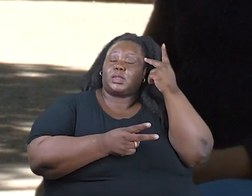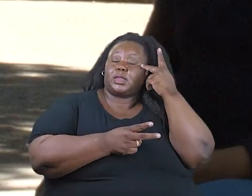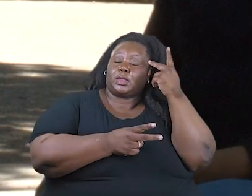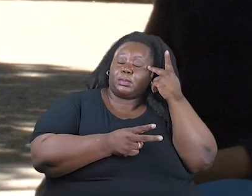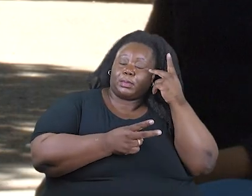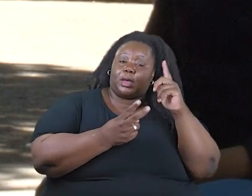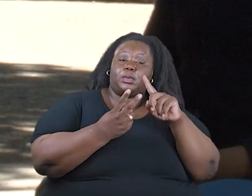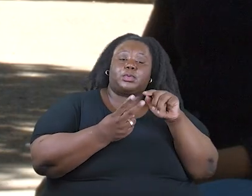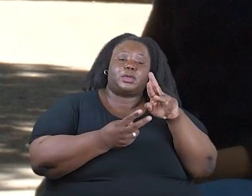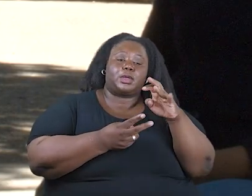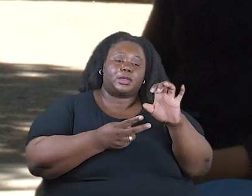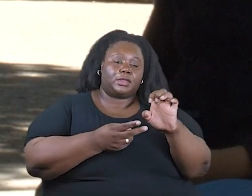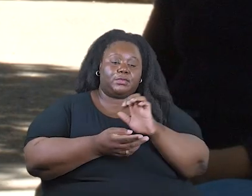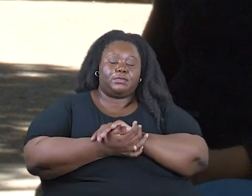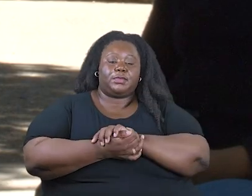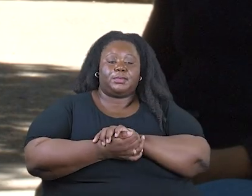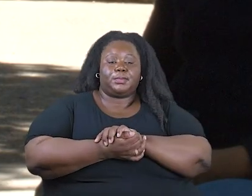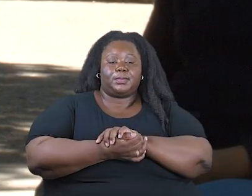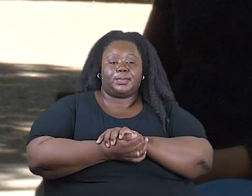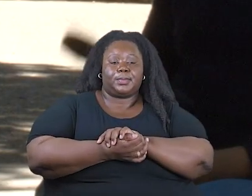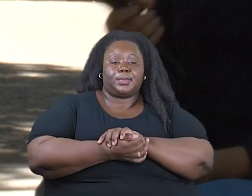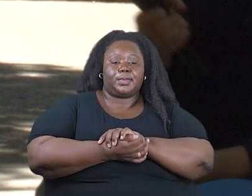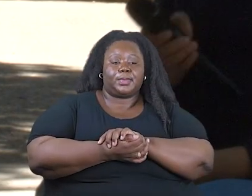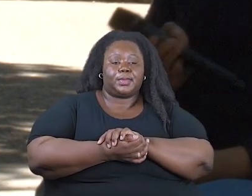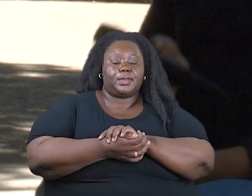no Recife.